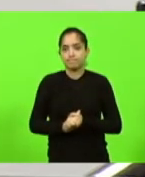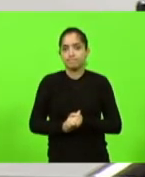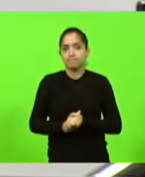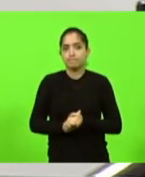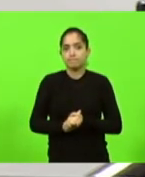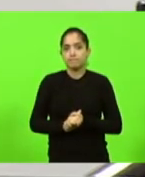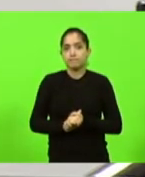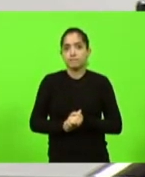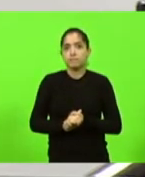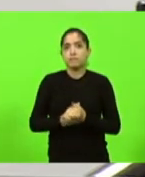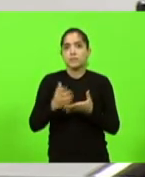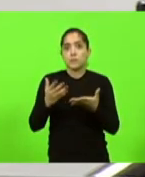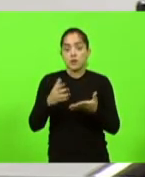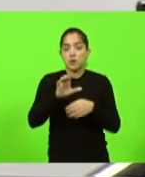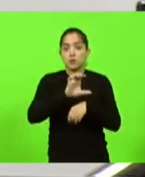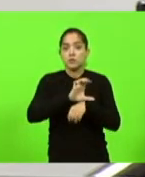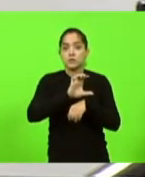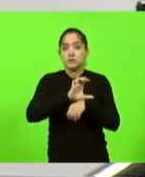O Estado